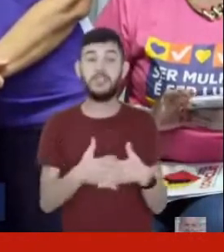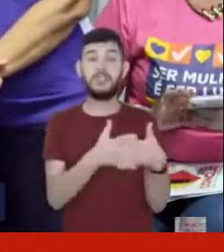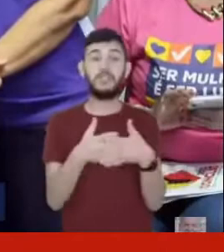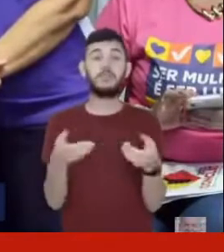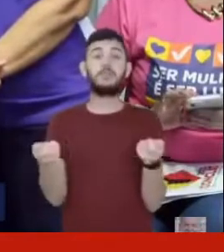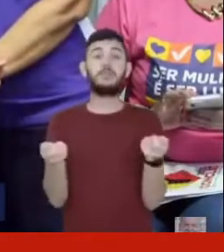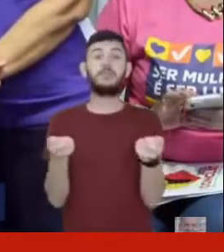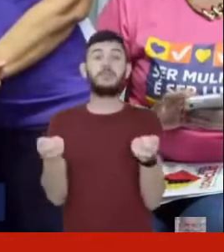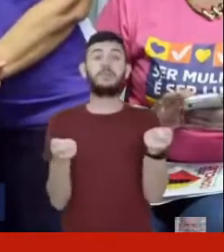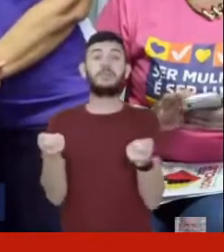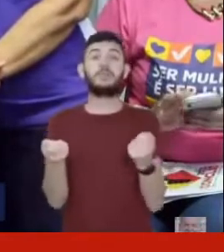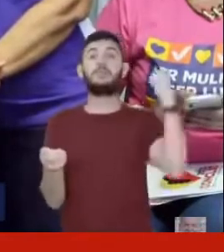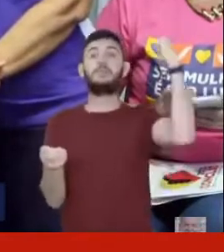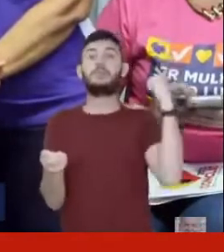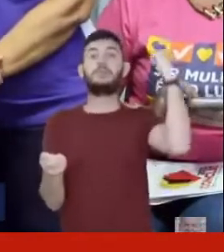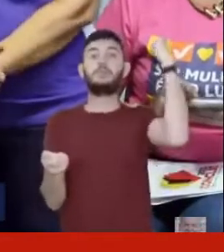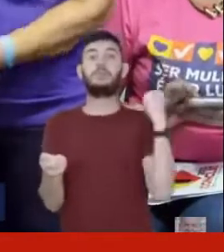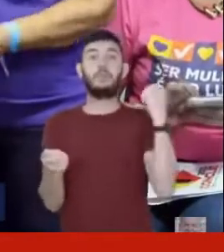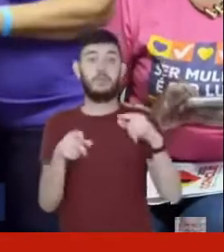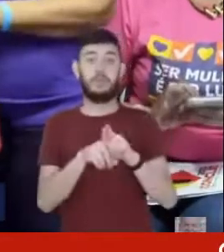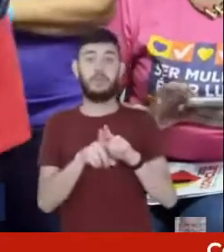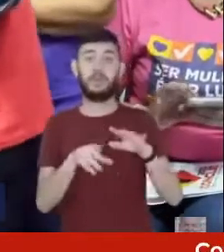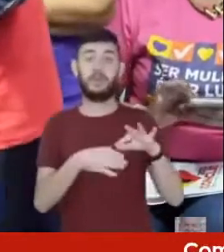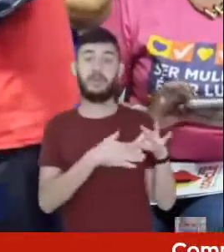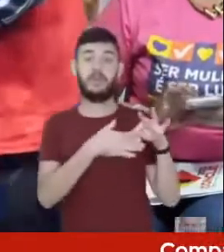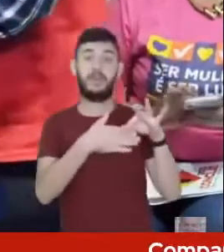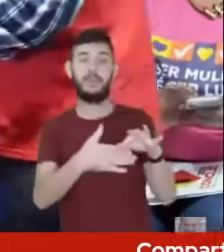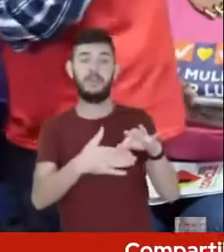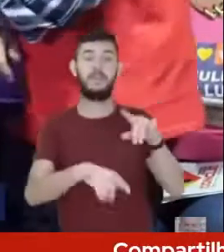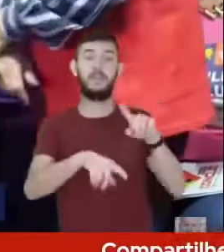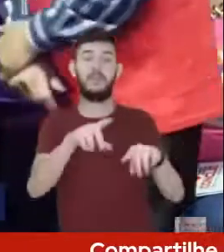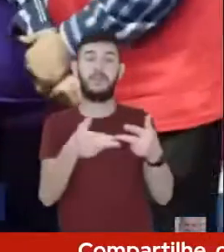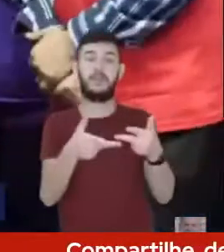brasileiro. Chiquinho dos condutores.